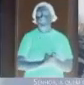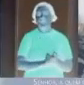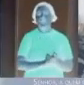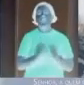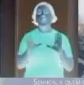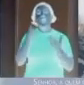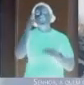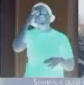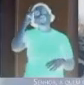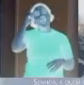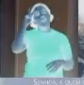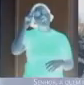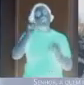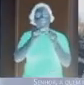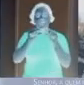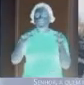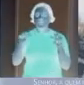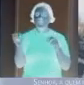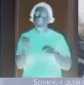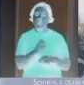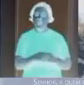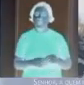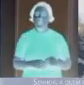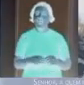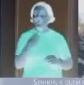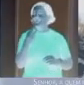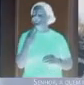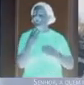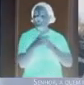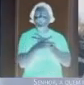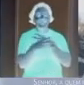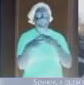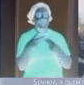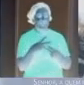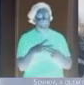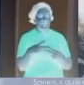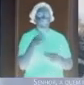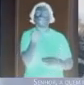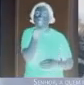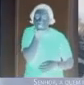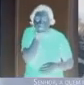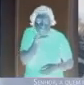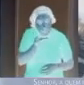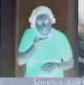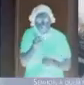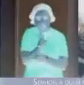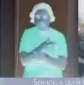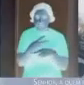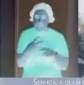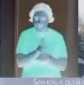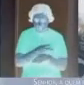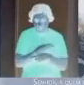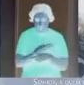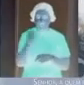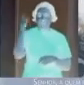quando lembrou desse versículo de novo. Ah, mas era três coisas. Soprou o vento, veio a enchente,